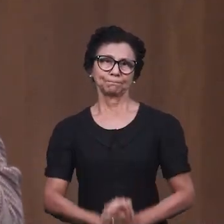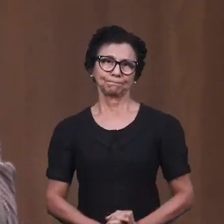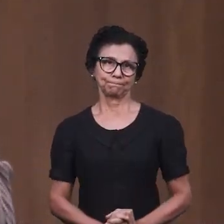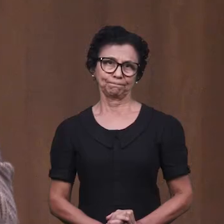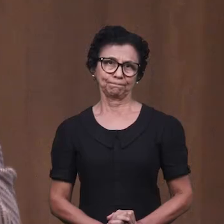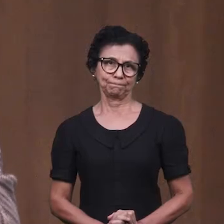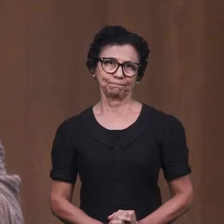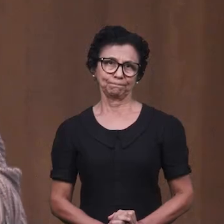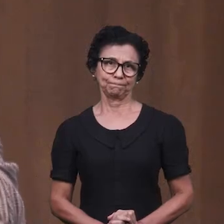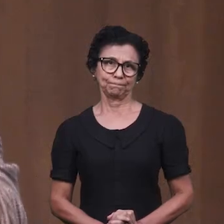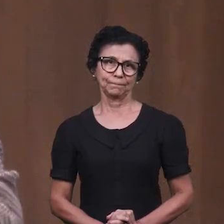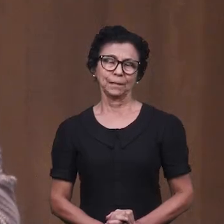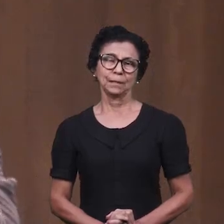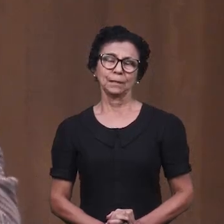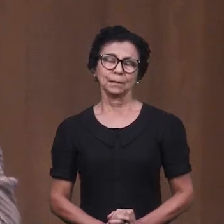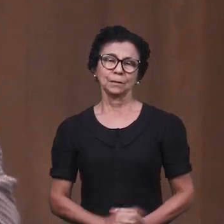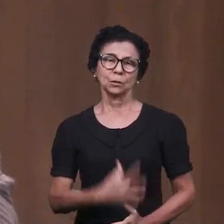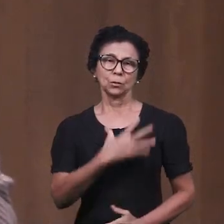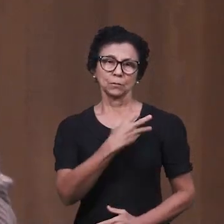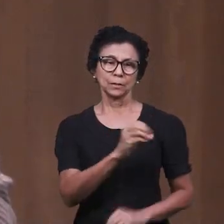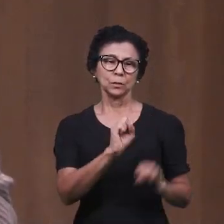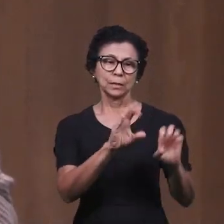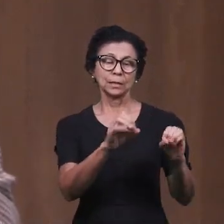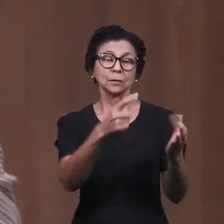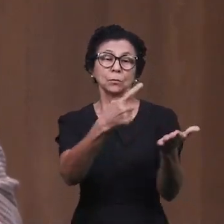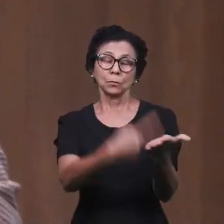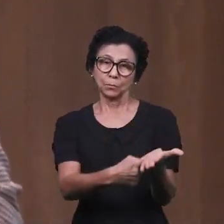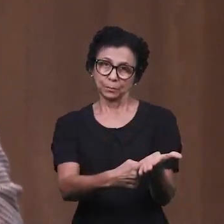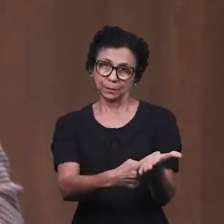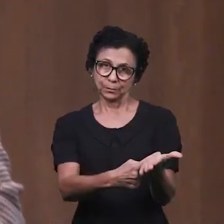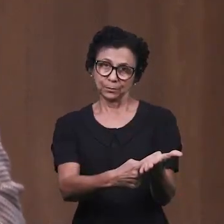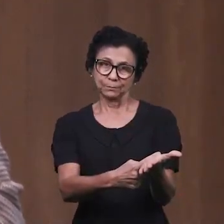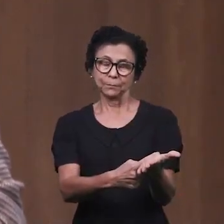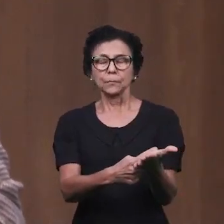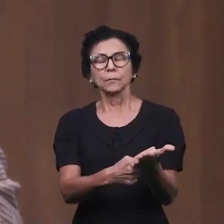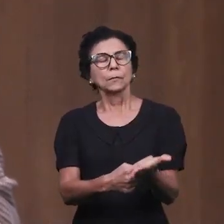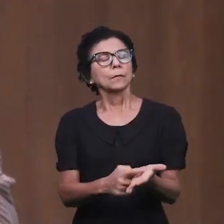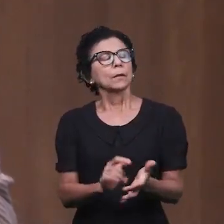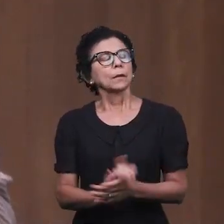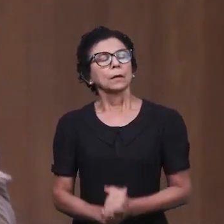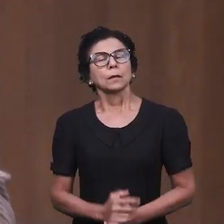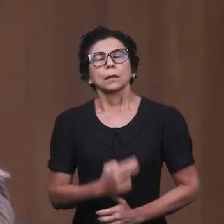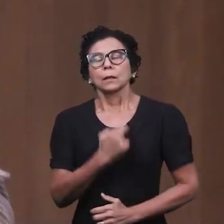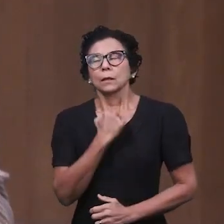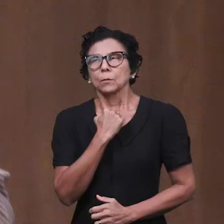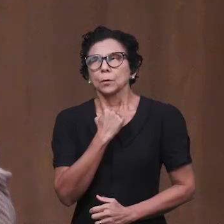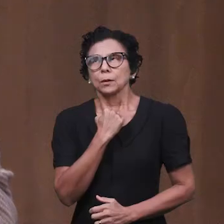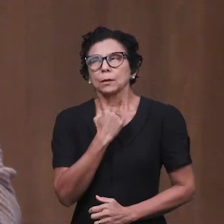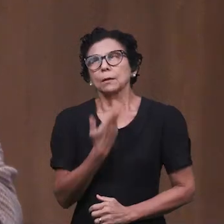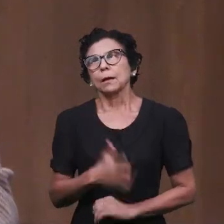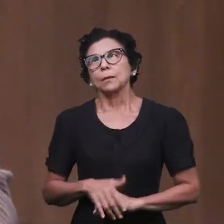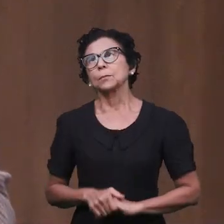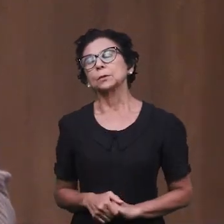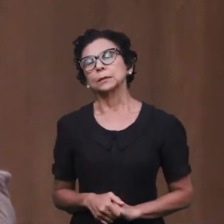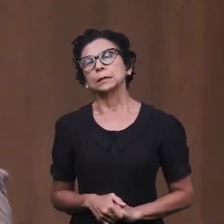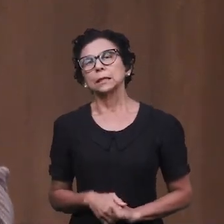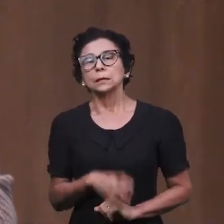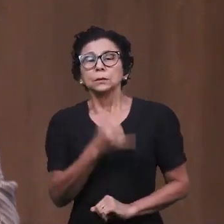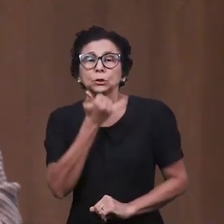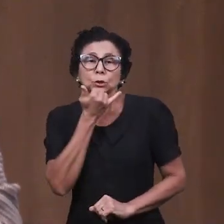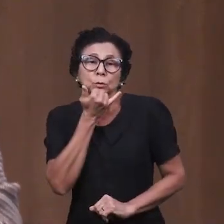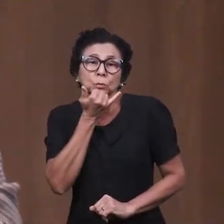se comprometam com a educação dos seus filhos. Nós não podemos, de espécie nenhuma, dizer que nós não